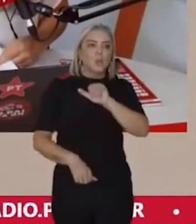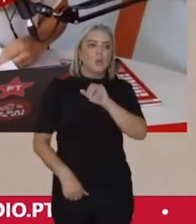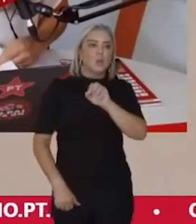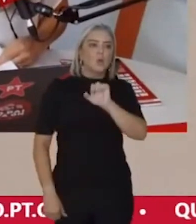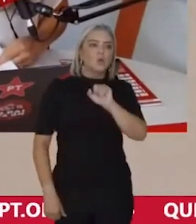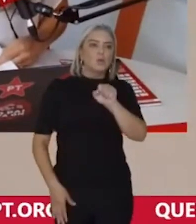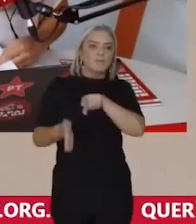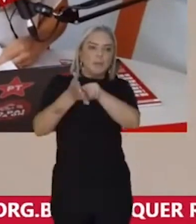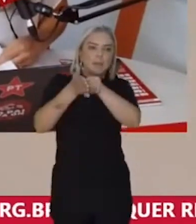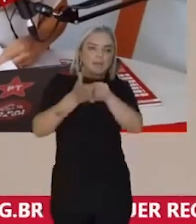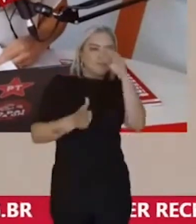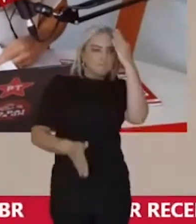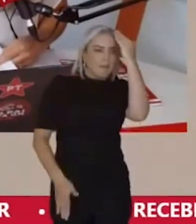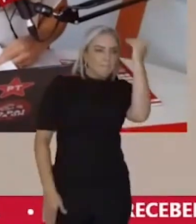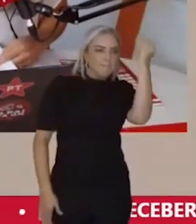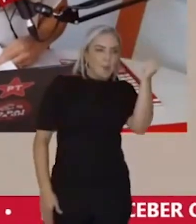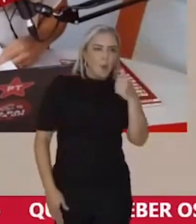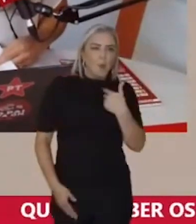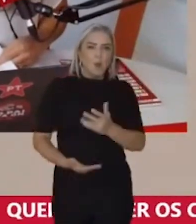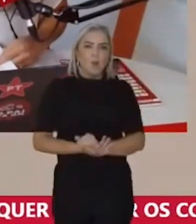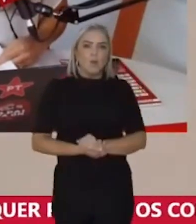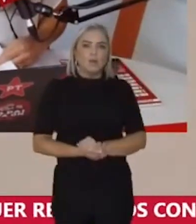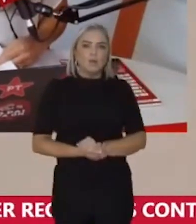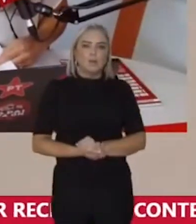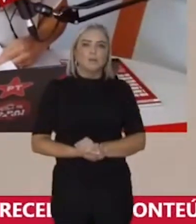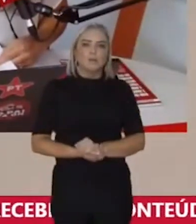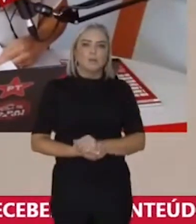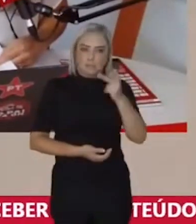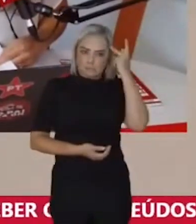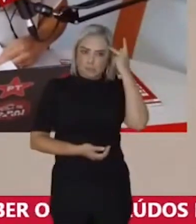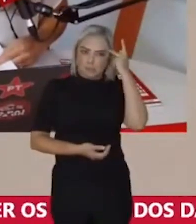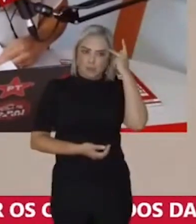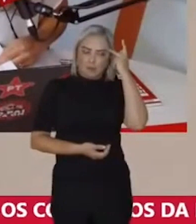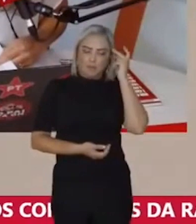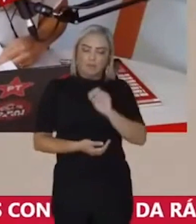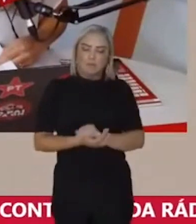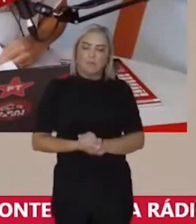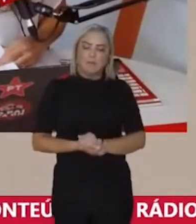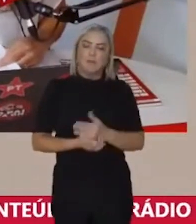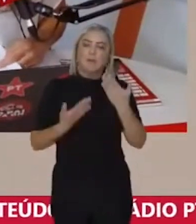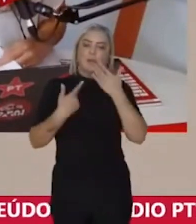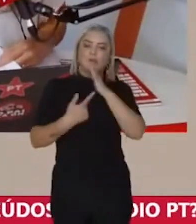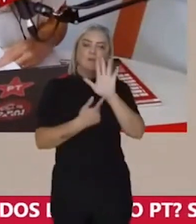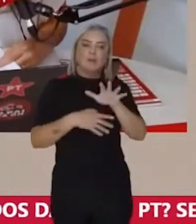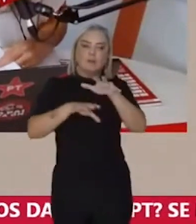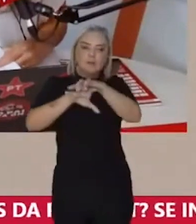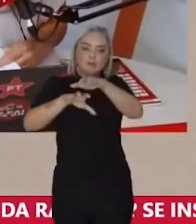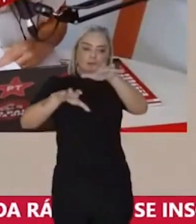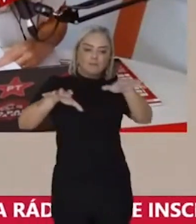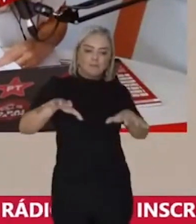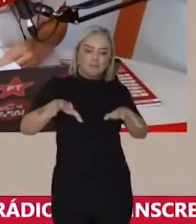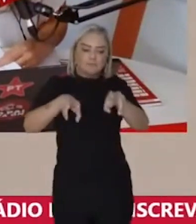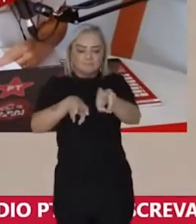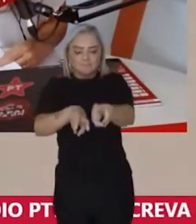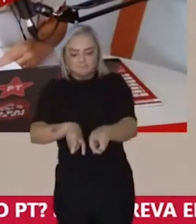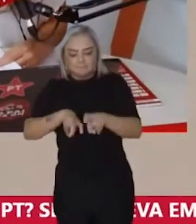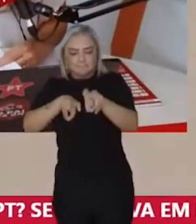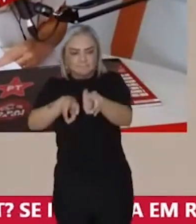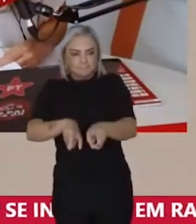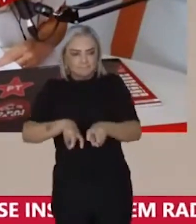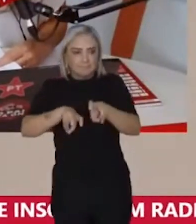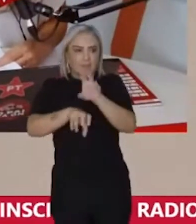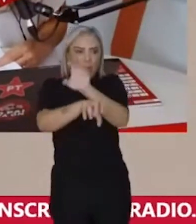um pesquisador famoso do CEMADEM em São José dos Campos. Ele mostrou que a fronteira agrícola entre